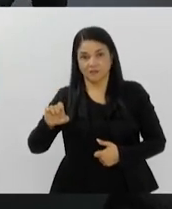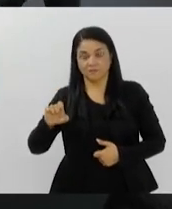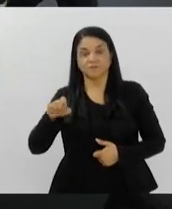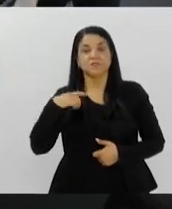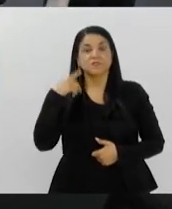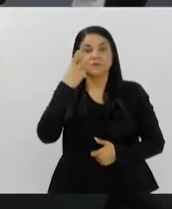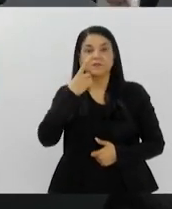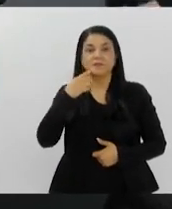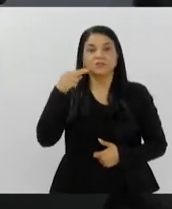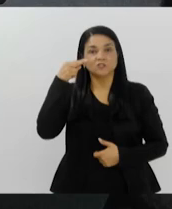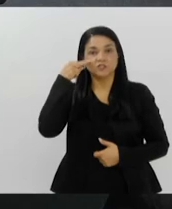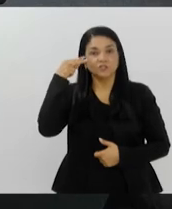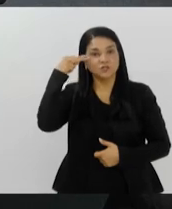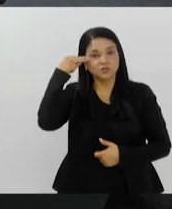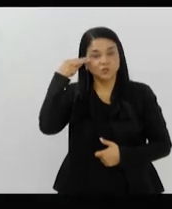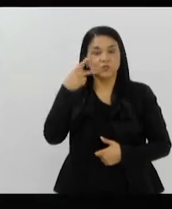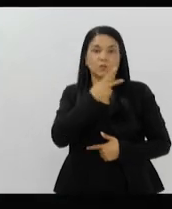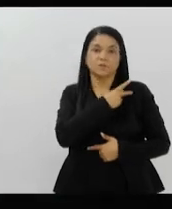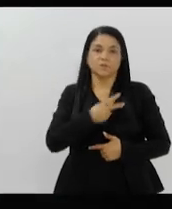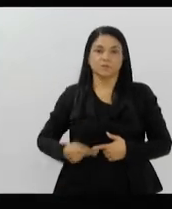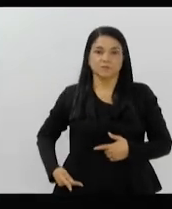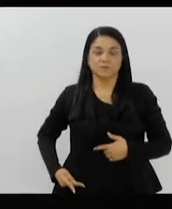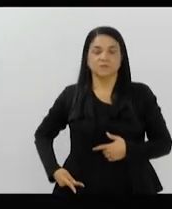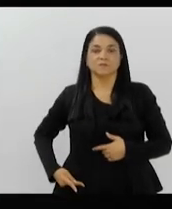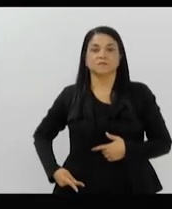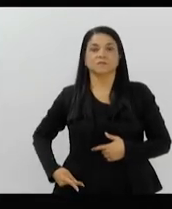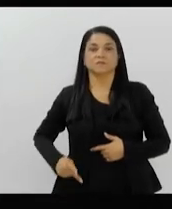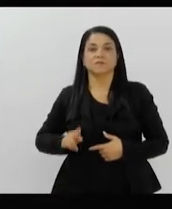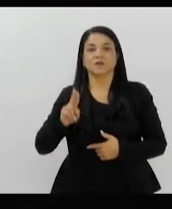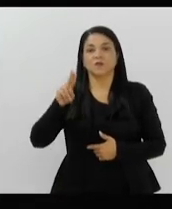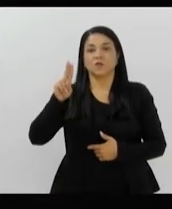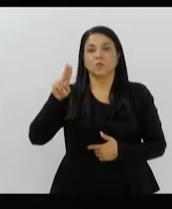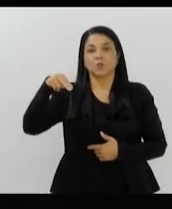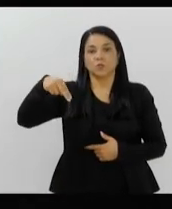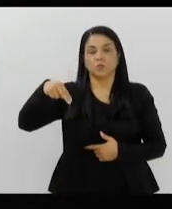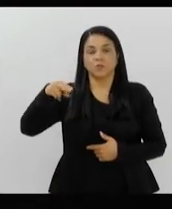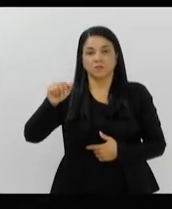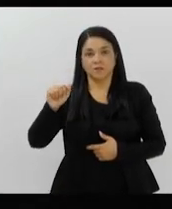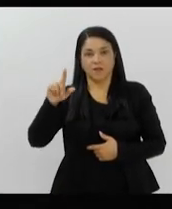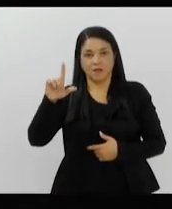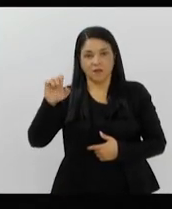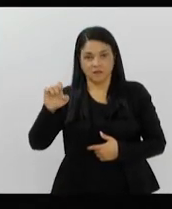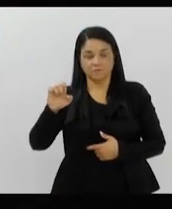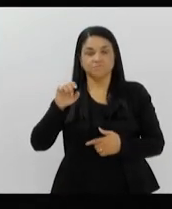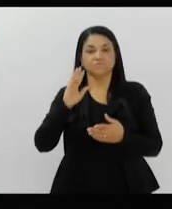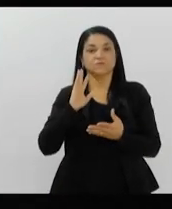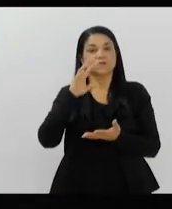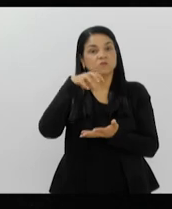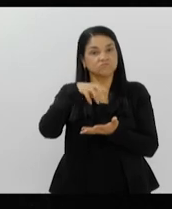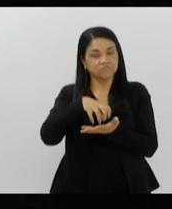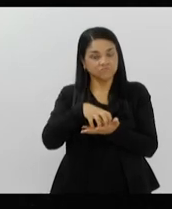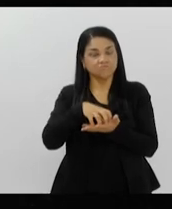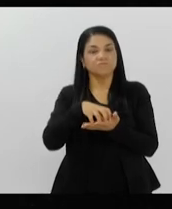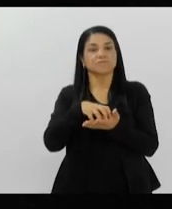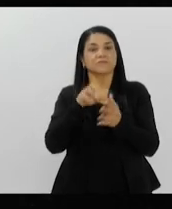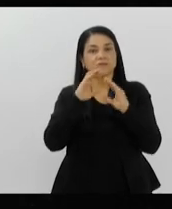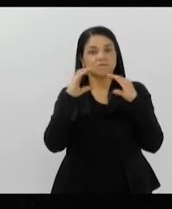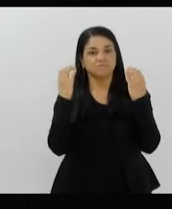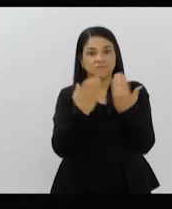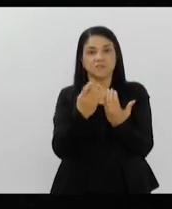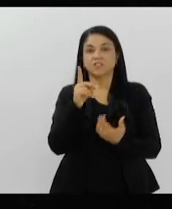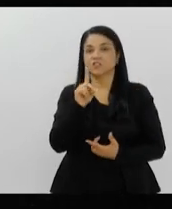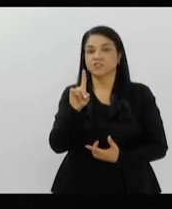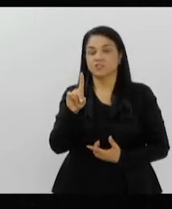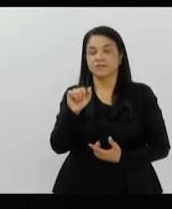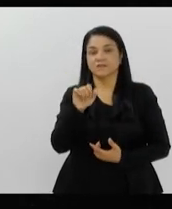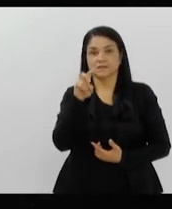que presidirá a entidade conforme a Assembleia Geral a ser instalada no dia 5 de dezembro, a gente possa